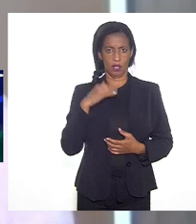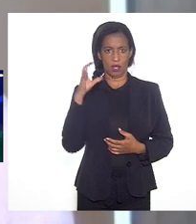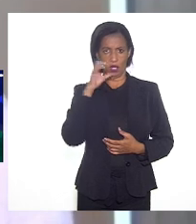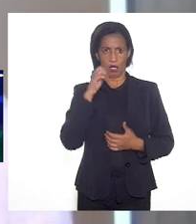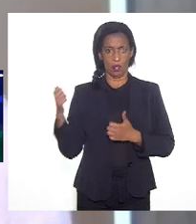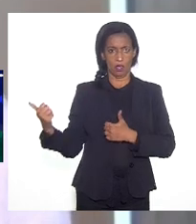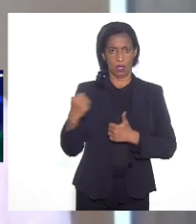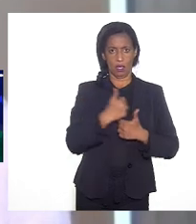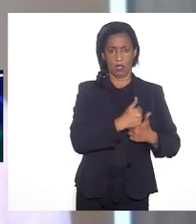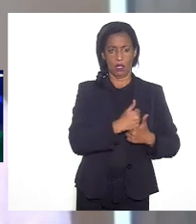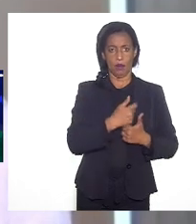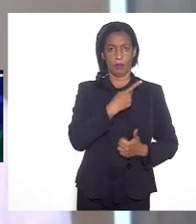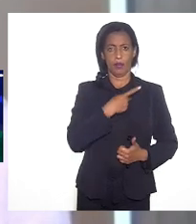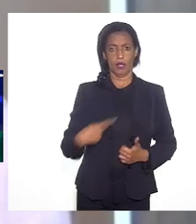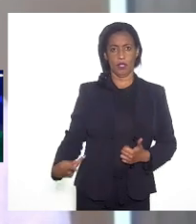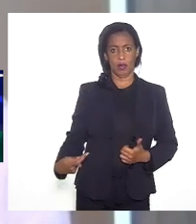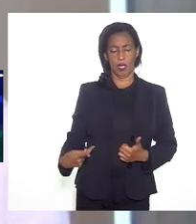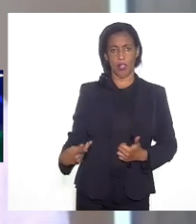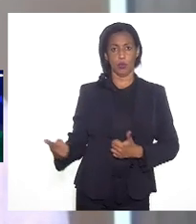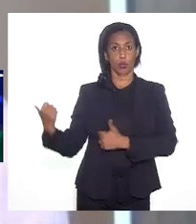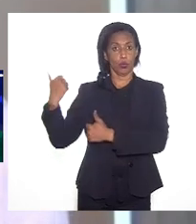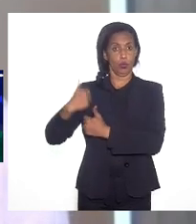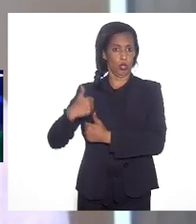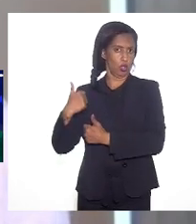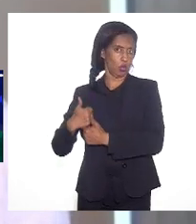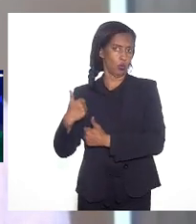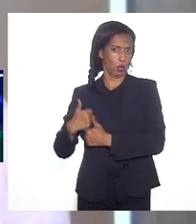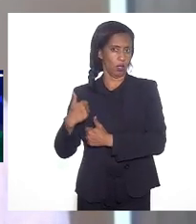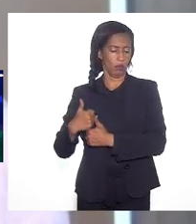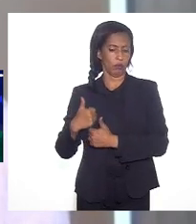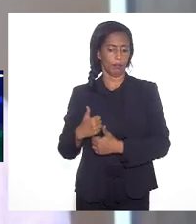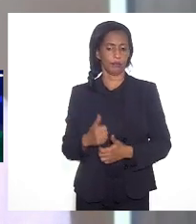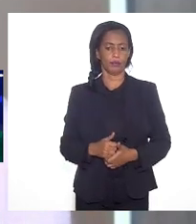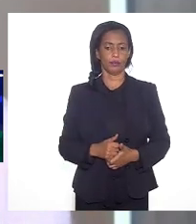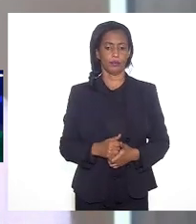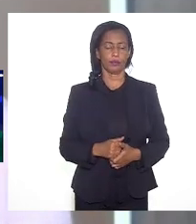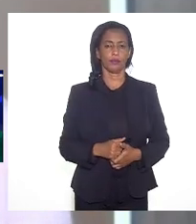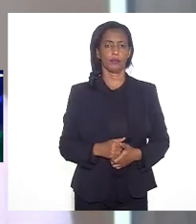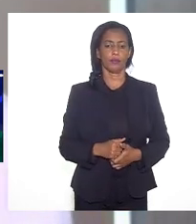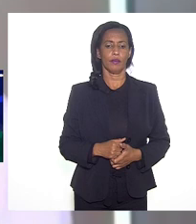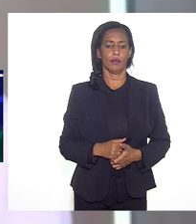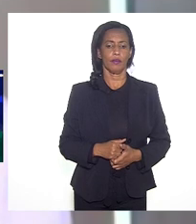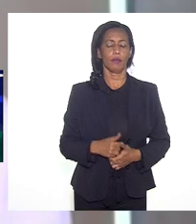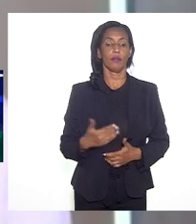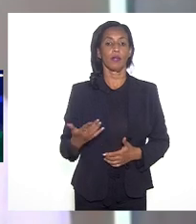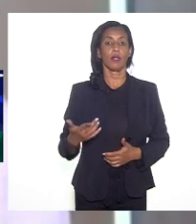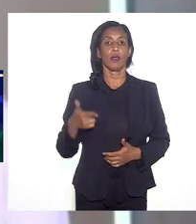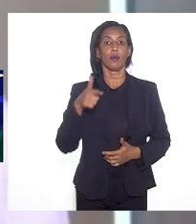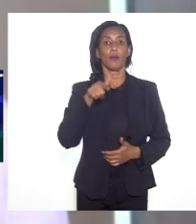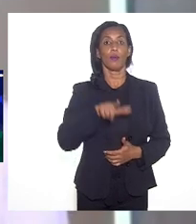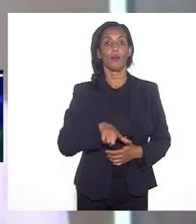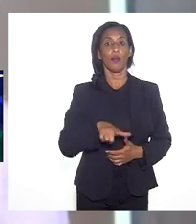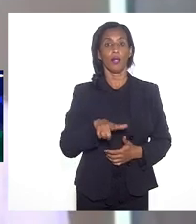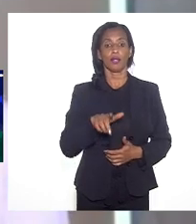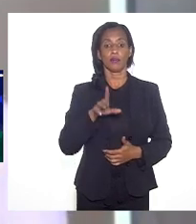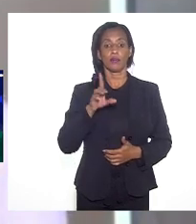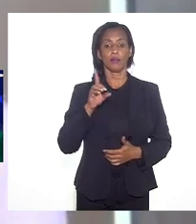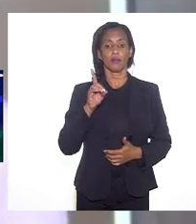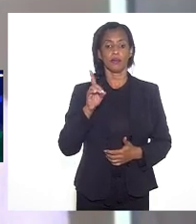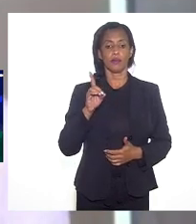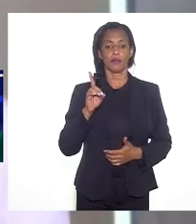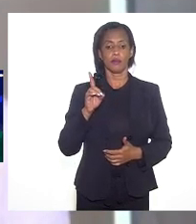presidente precisou se ausentar, só para dar uma satisfação aos pares, ele me pediu para presidir. Próxima é a